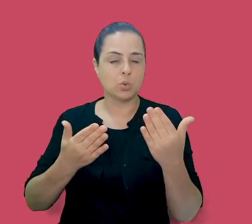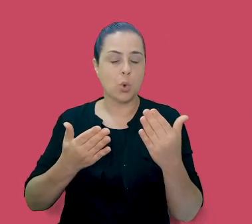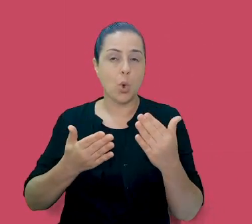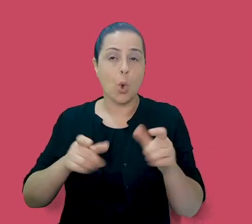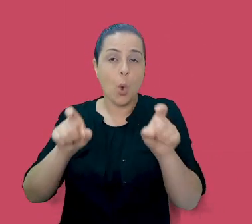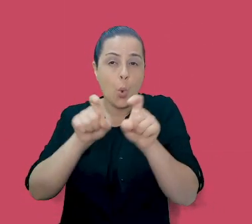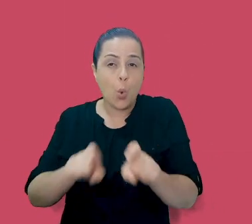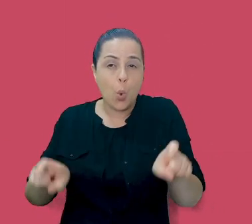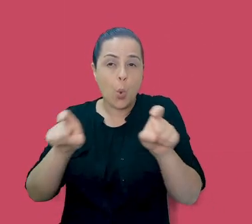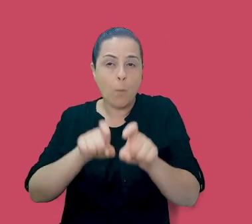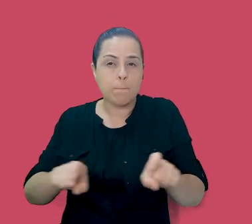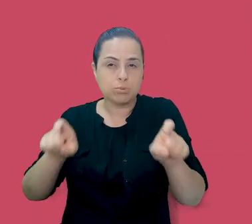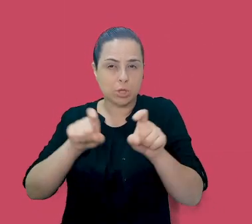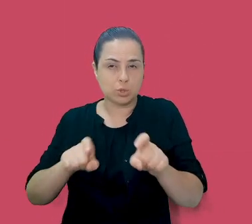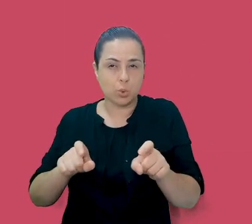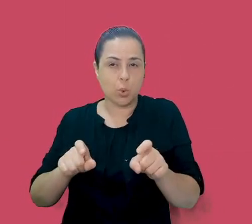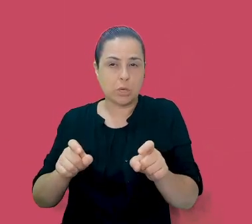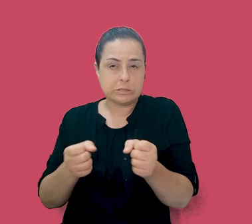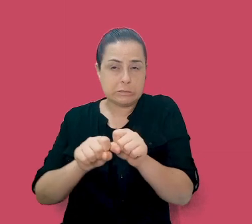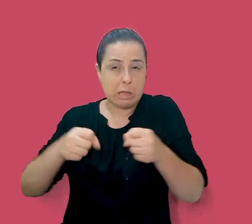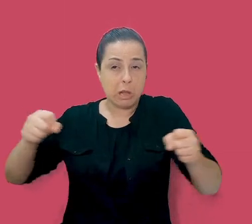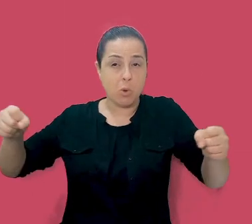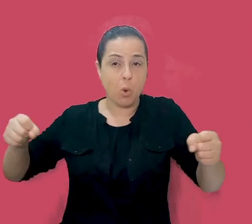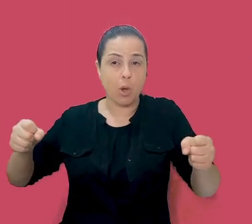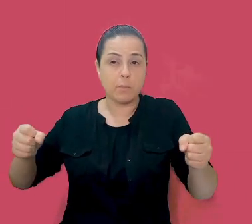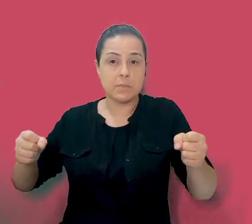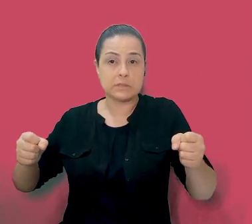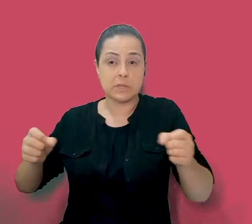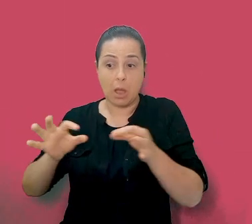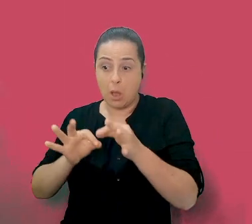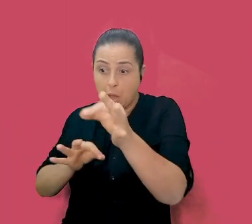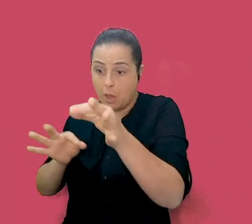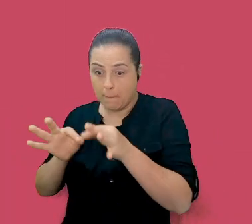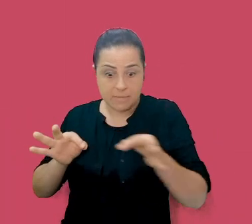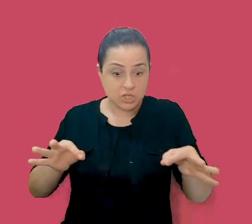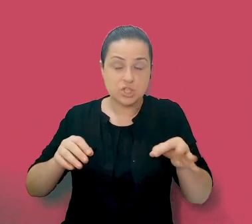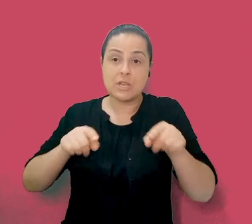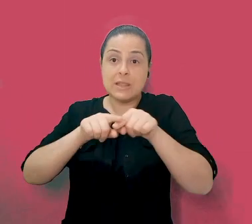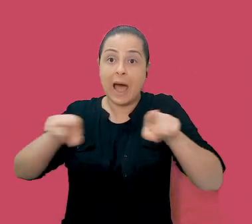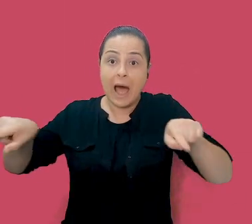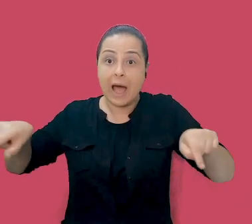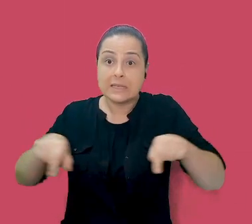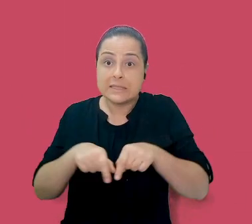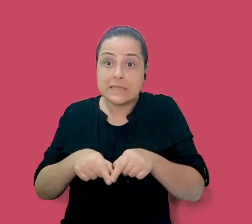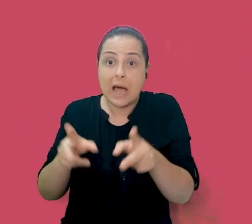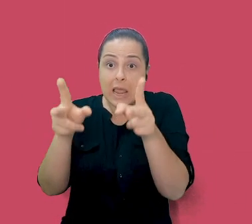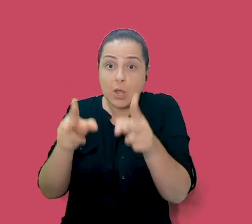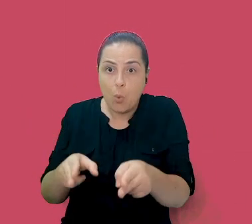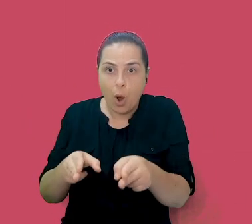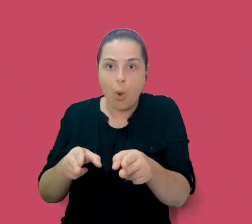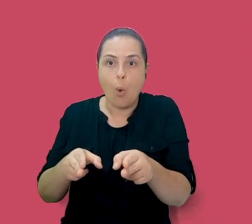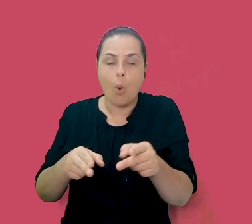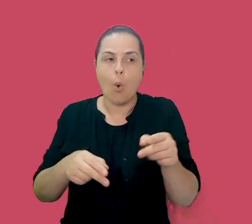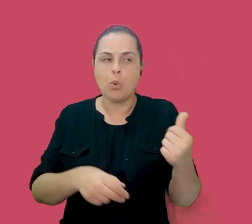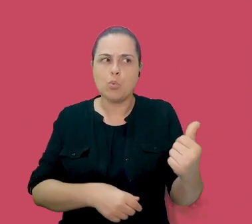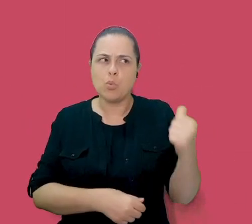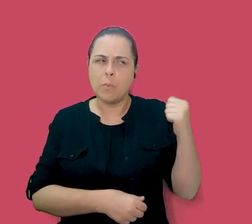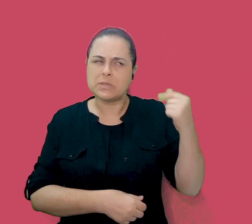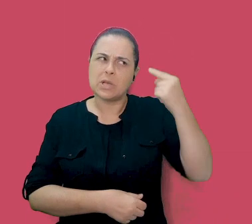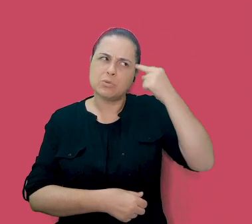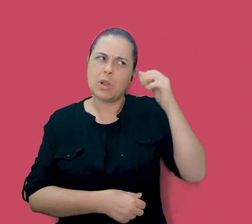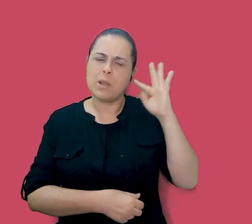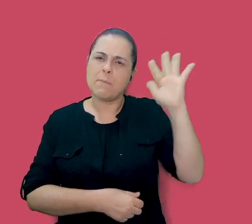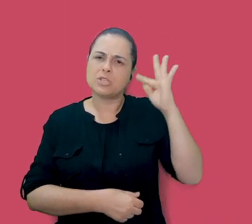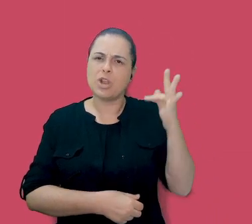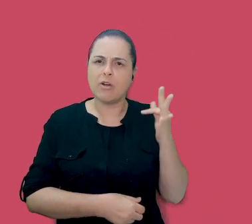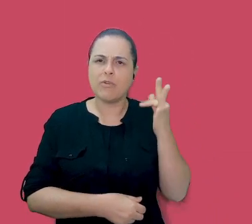tinha computadores que ficavam numa sala, agora na palma da sua mão. E ele previu uma sociedade no futuro que perderia